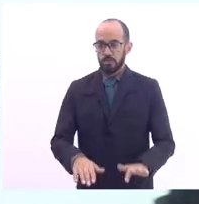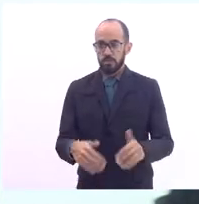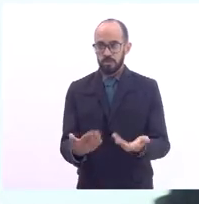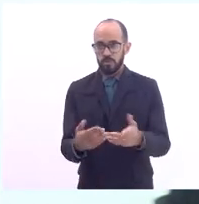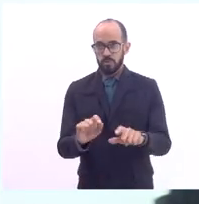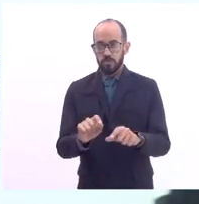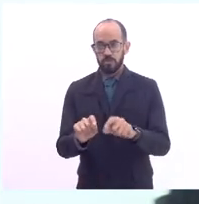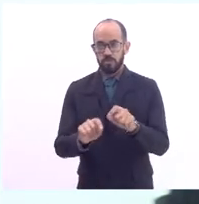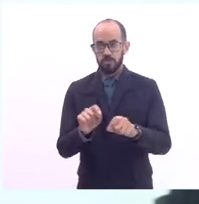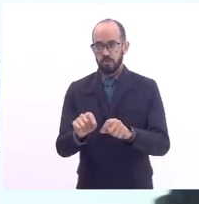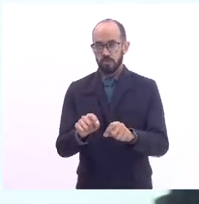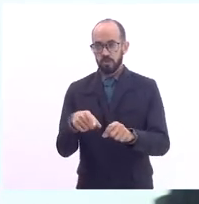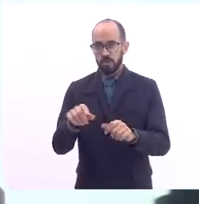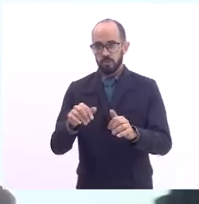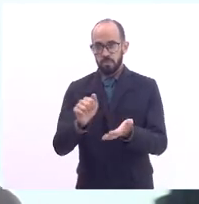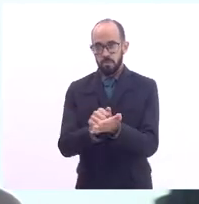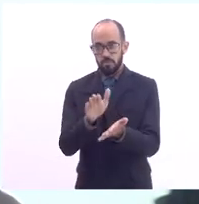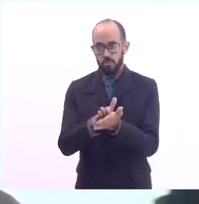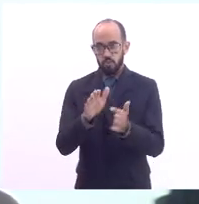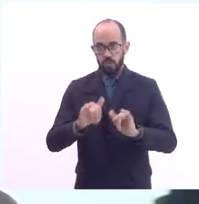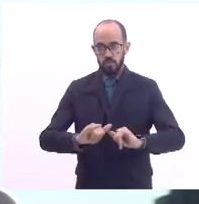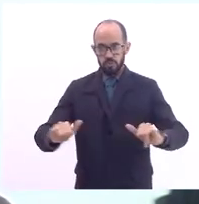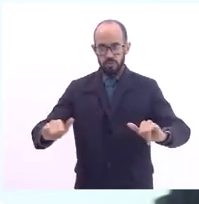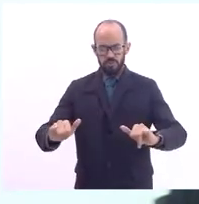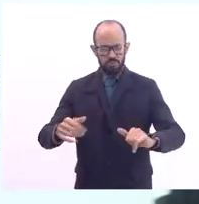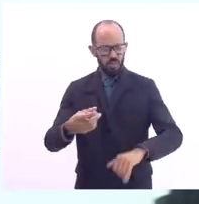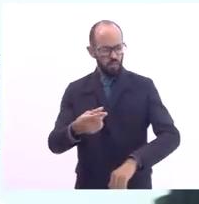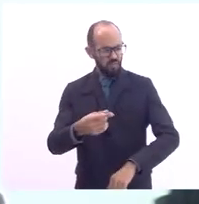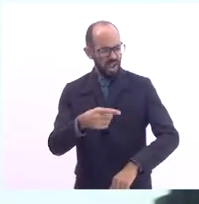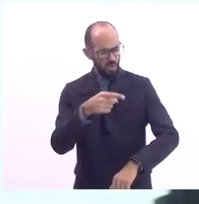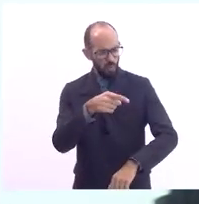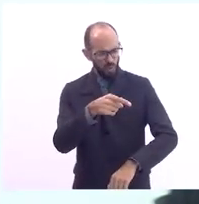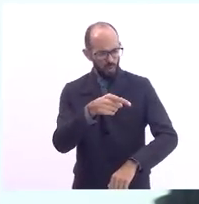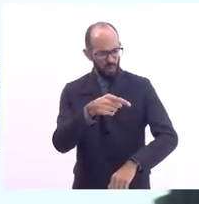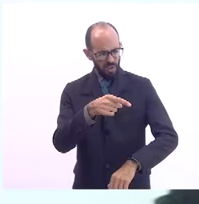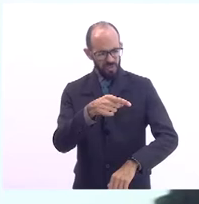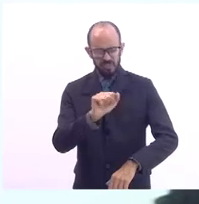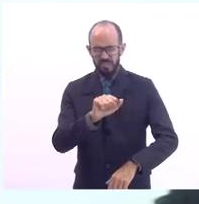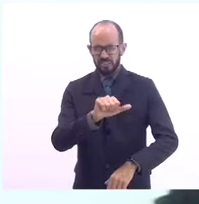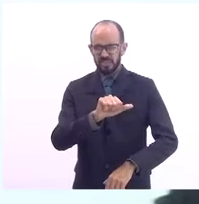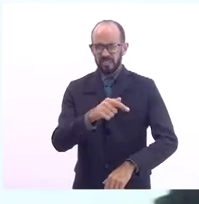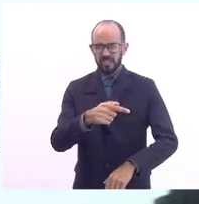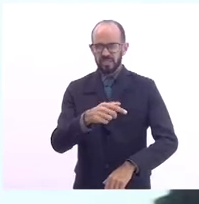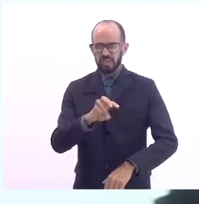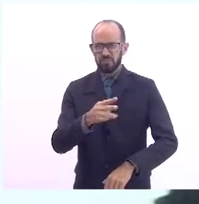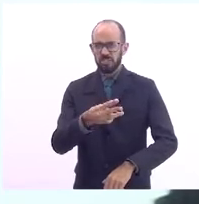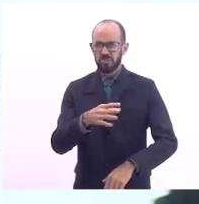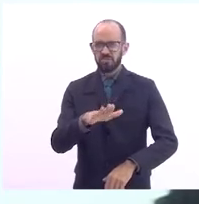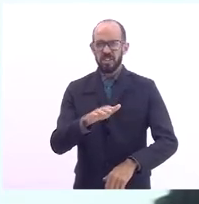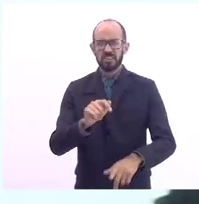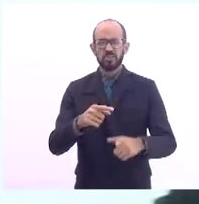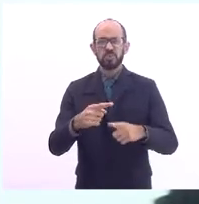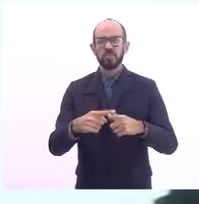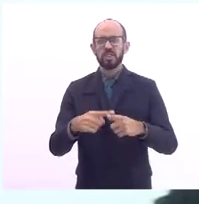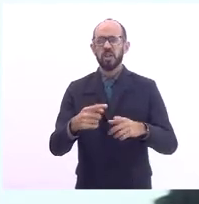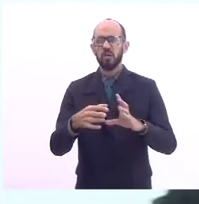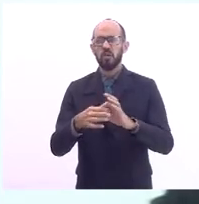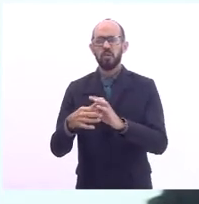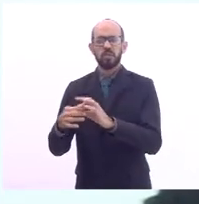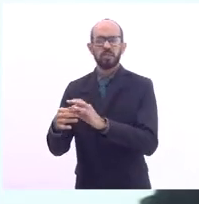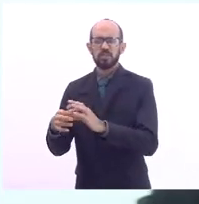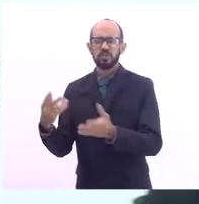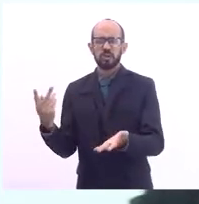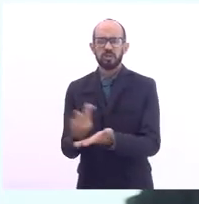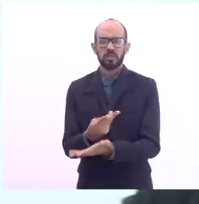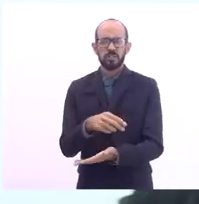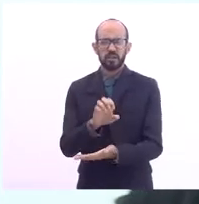multa informada, muito menos pelo valor, vereador Binho, mas pela circunstância, a multa, a ANEEL